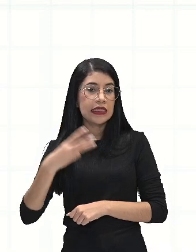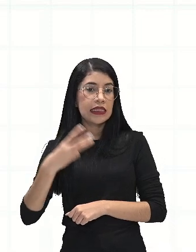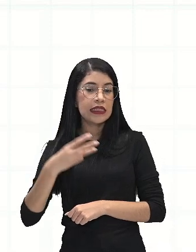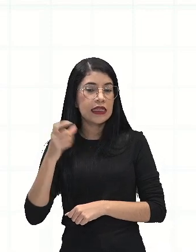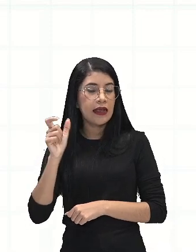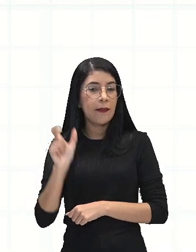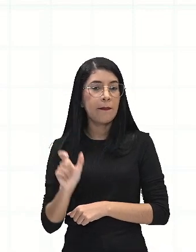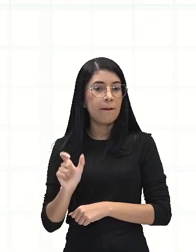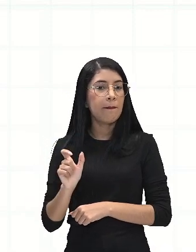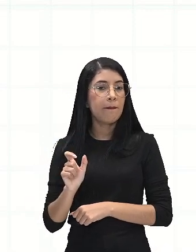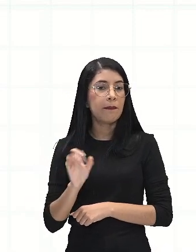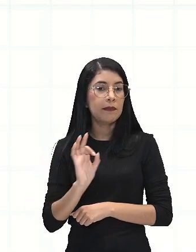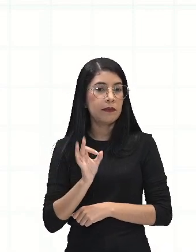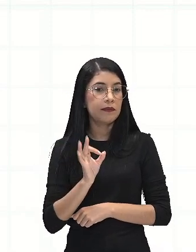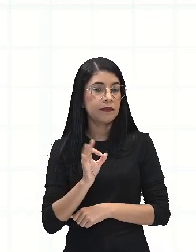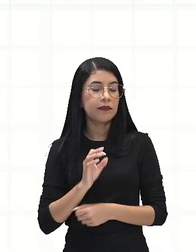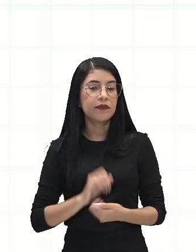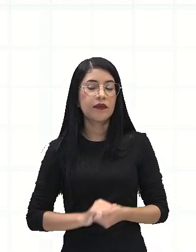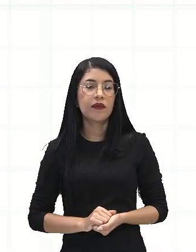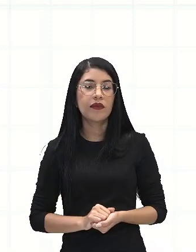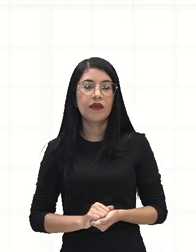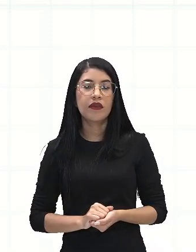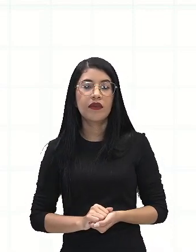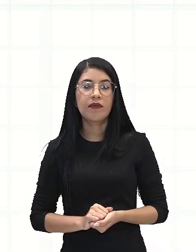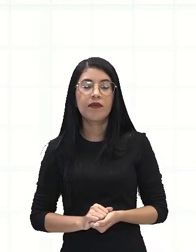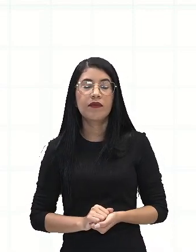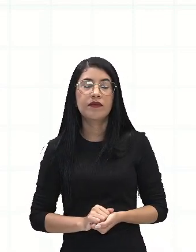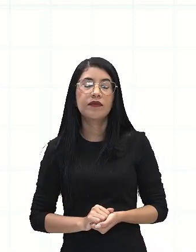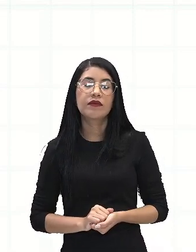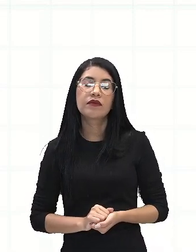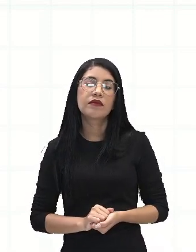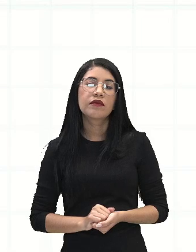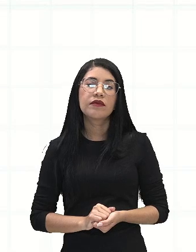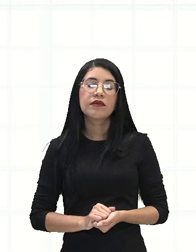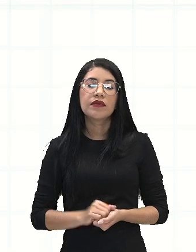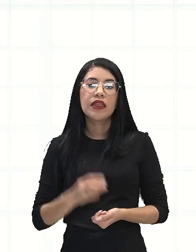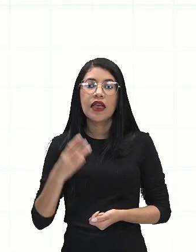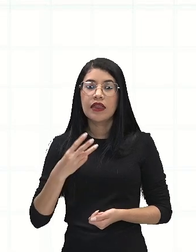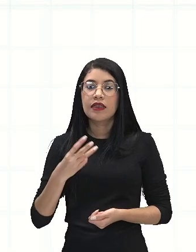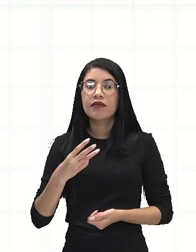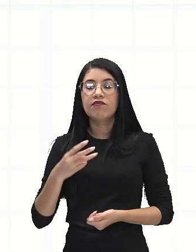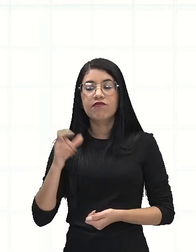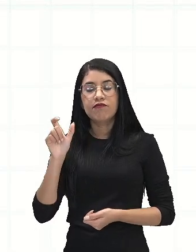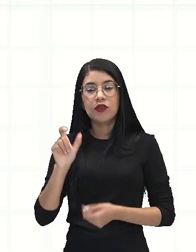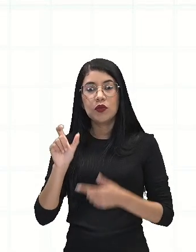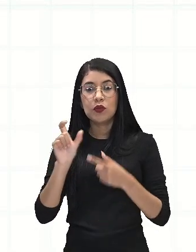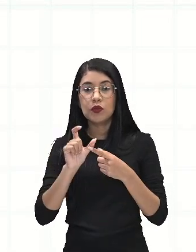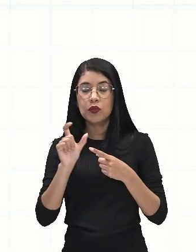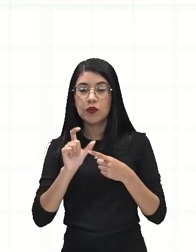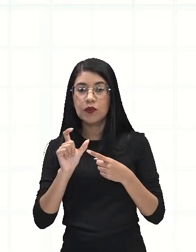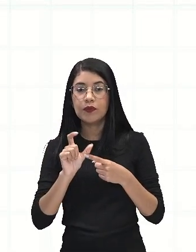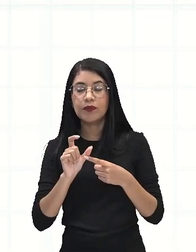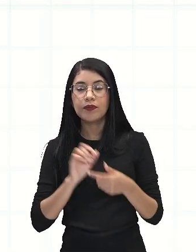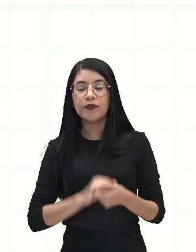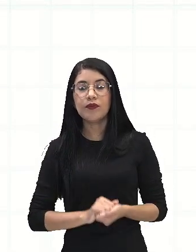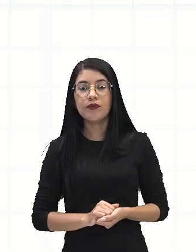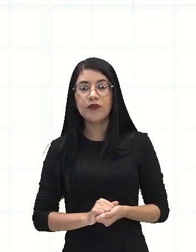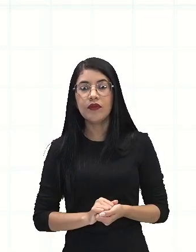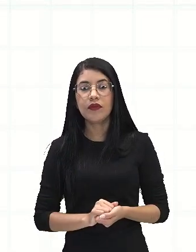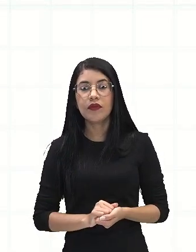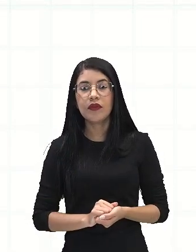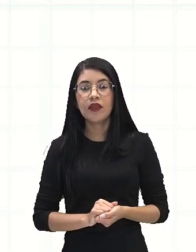pessoa, certo? Terceira pessoa do singular. Por quê? Porque o sujeito da minha